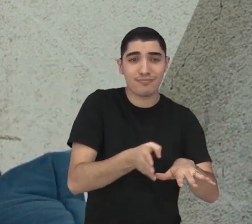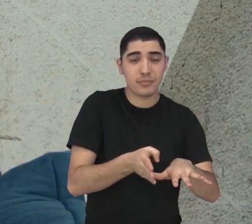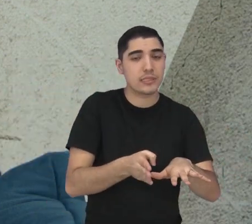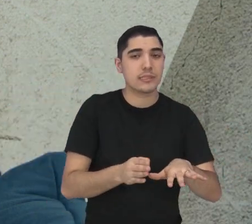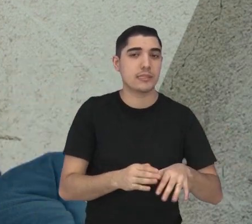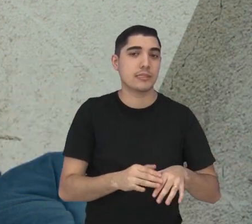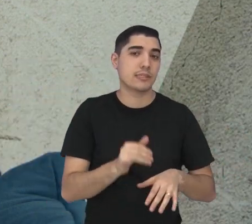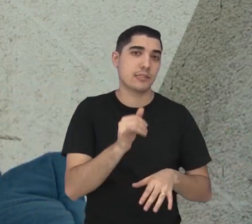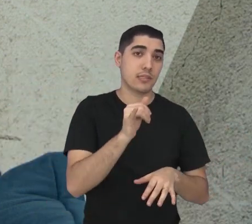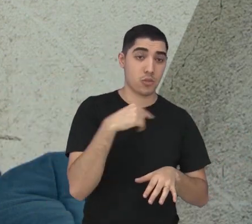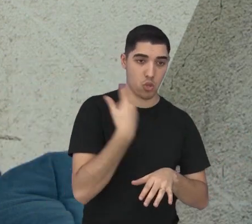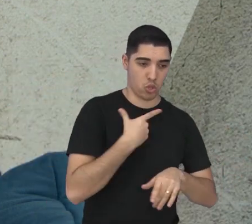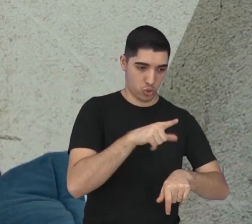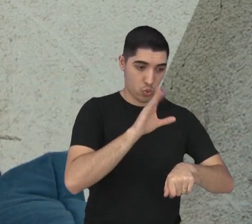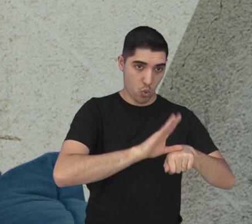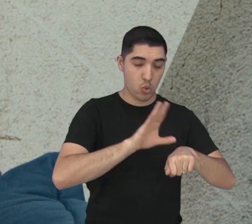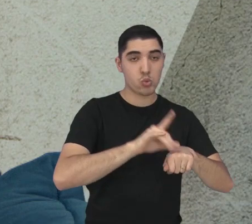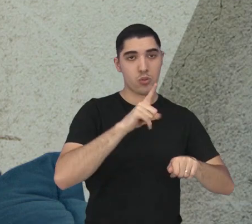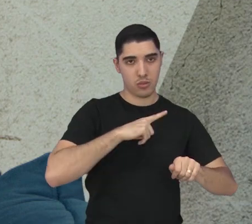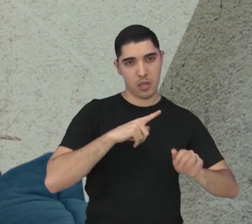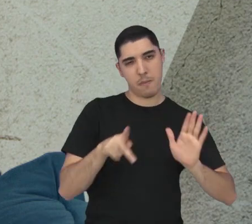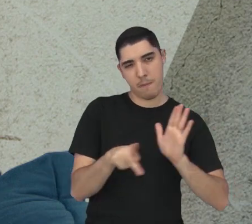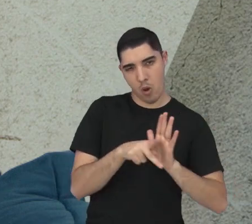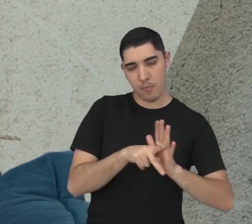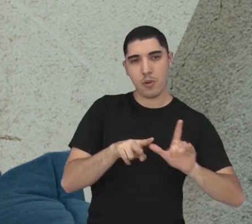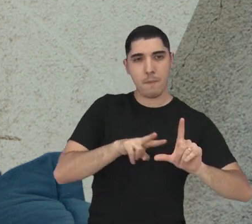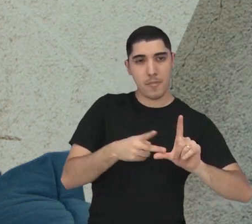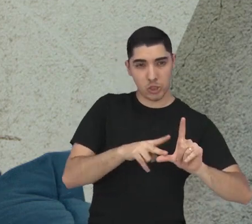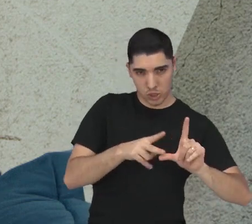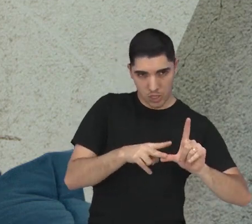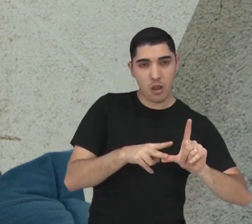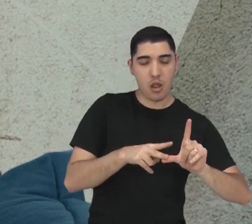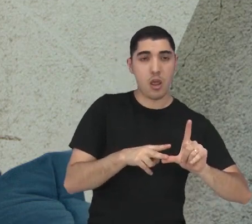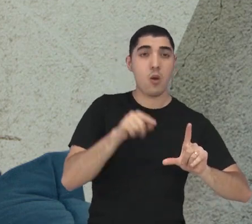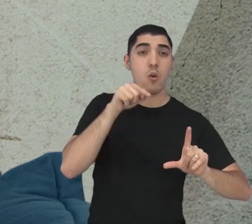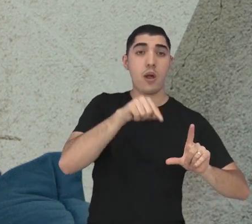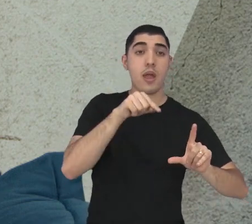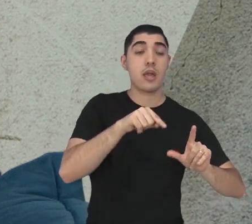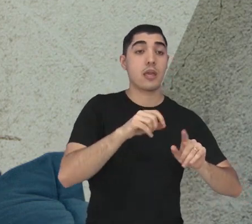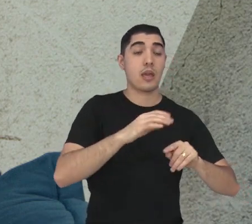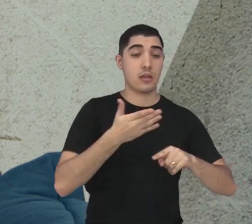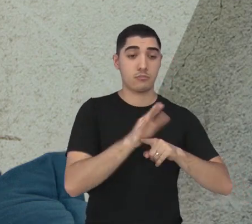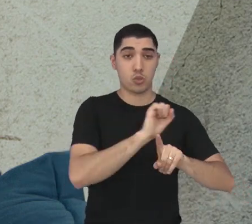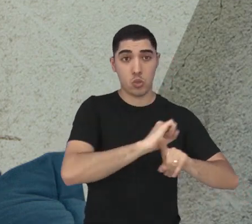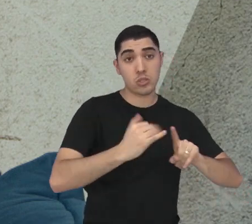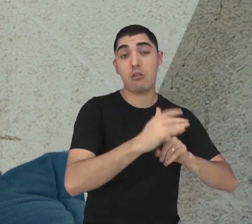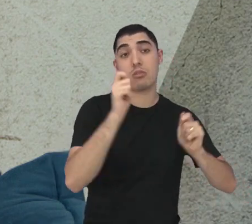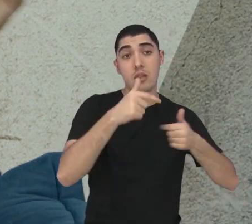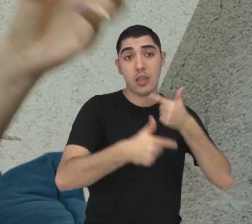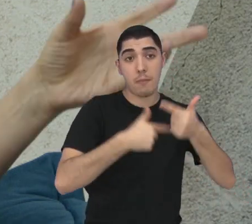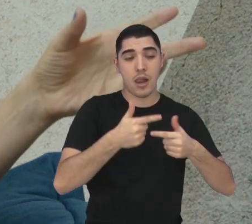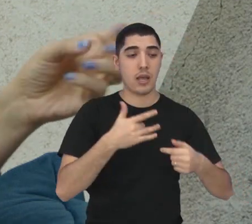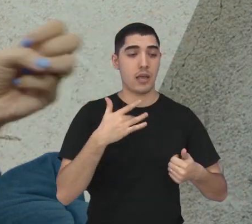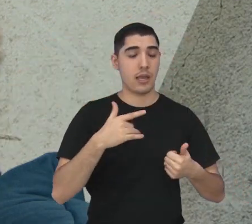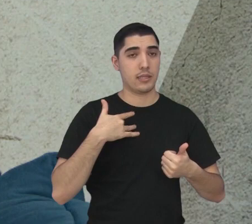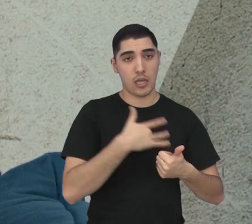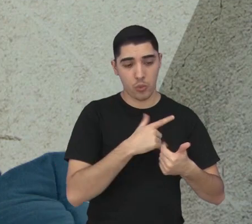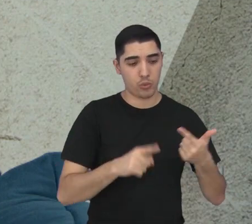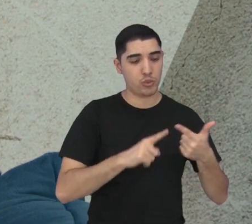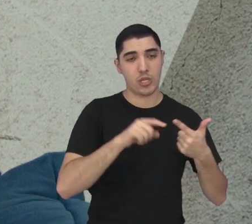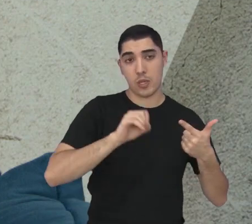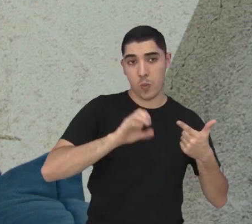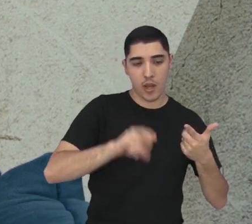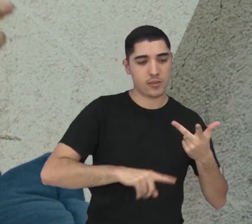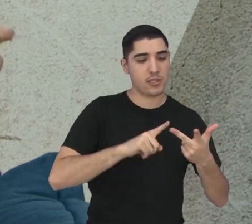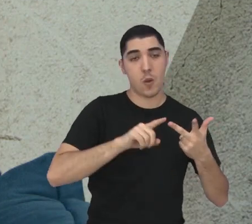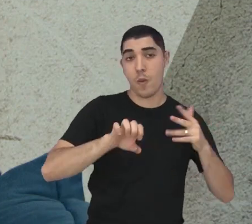Então, nós saímos do nosso curso como bacharel em serviço social. Porque daí eu posso trabalhar na saúde, na